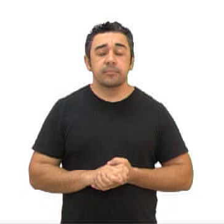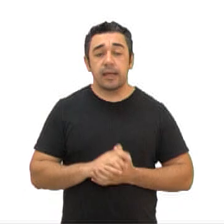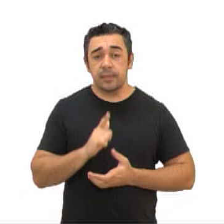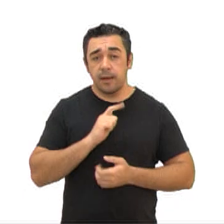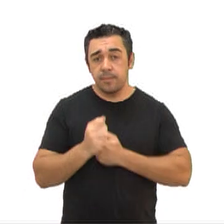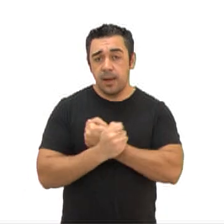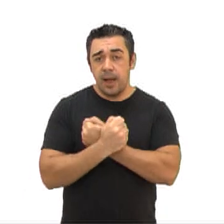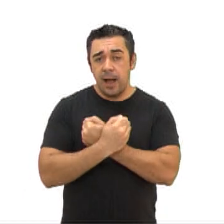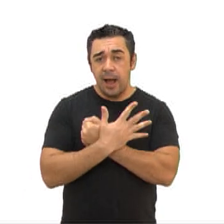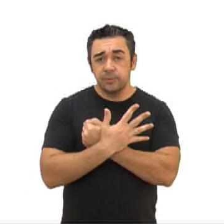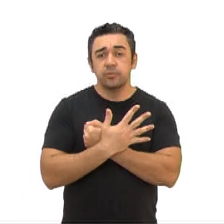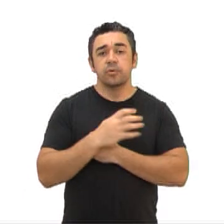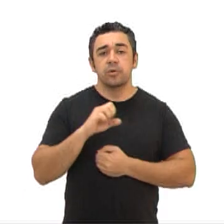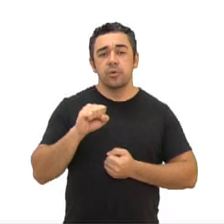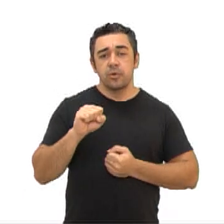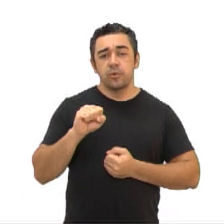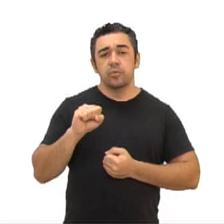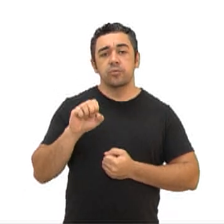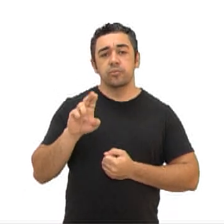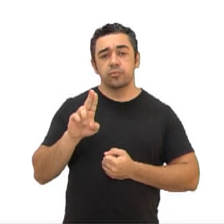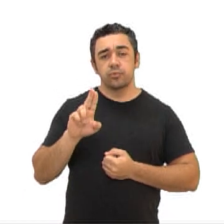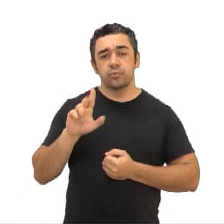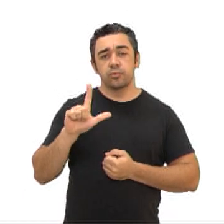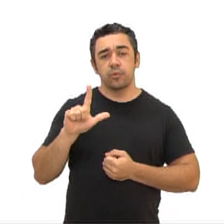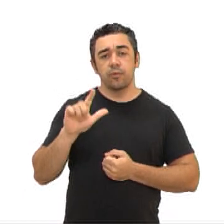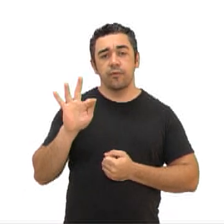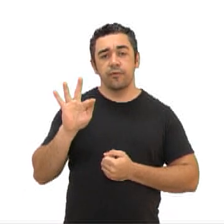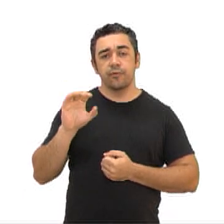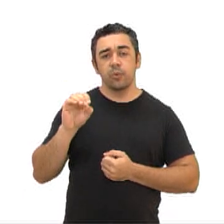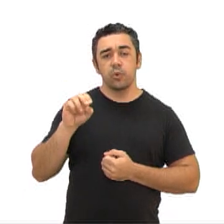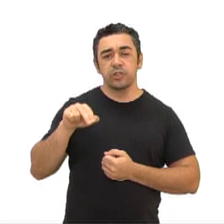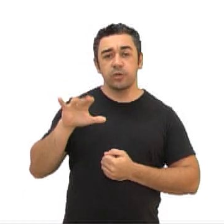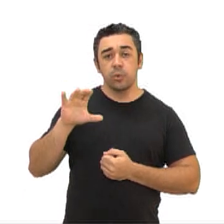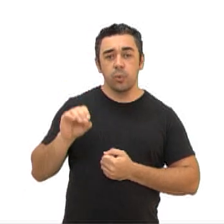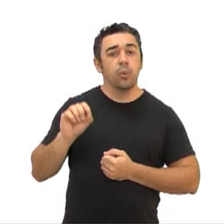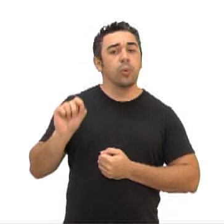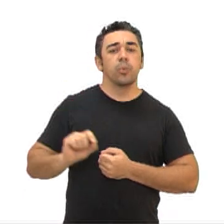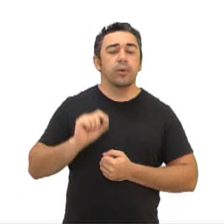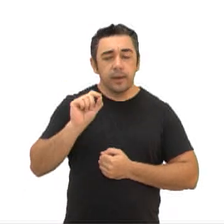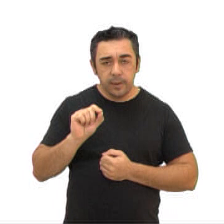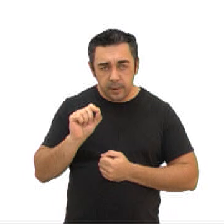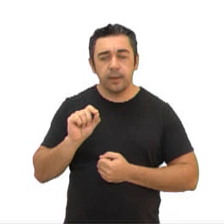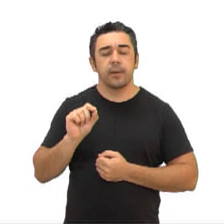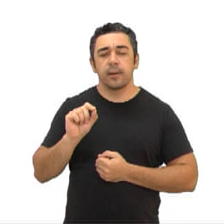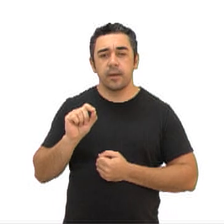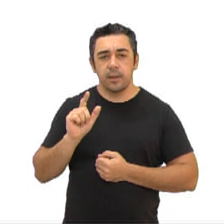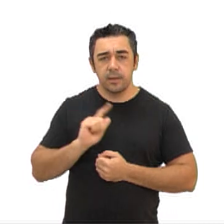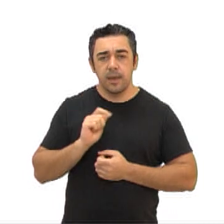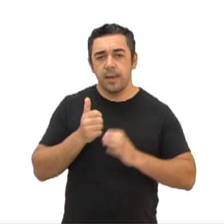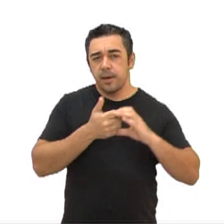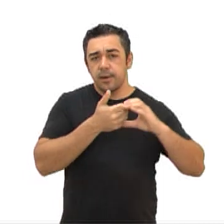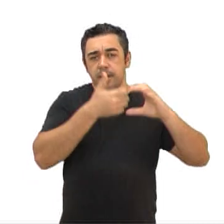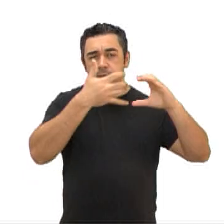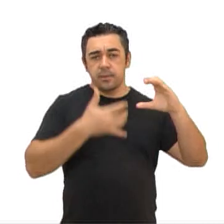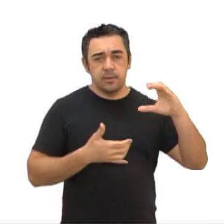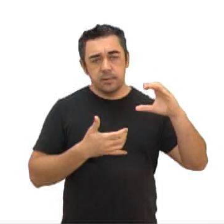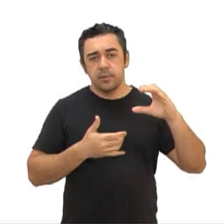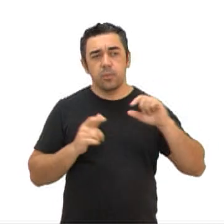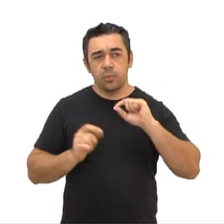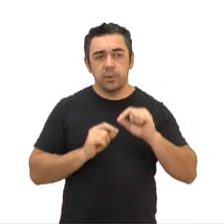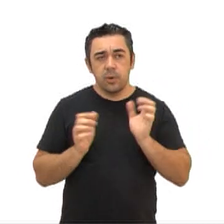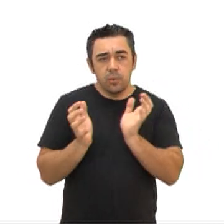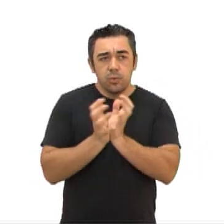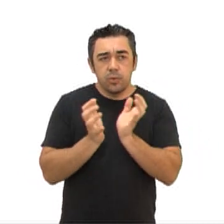Temos os ácidos sulfônicos também, senhoras e senhores, que é uma classe de compostos orgânicos que caracteriza pelo esse